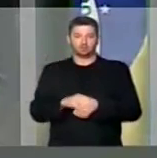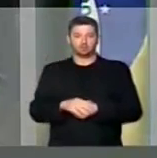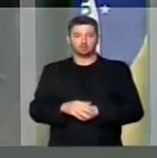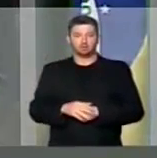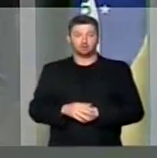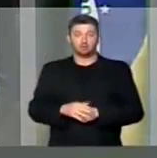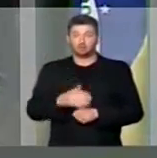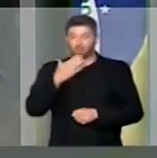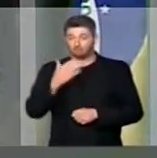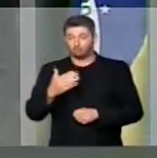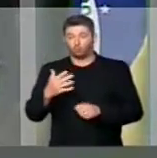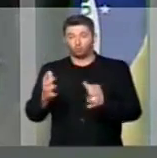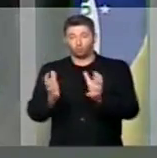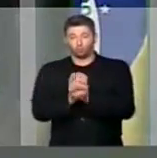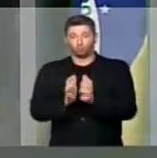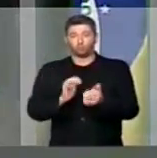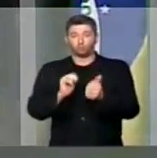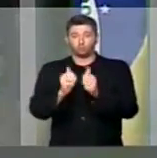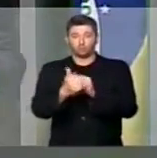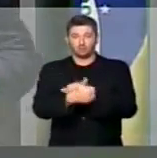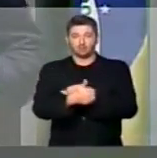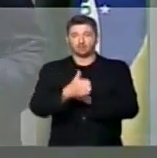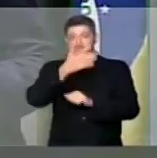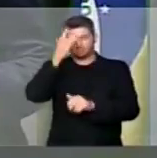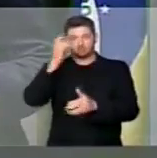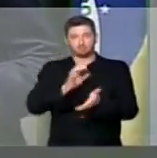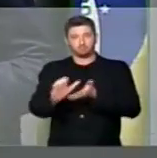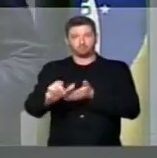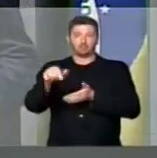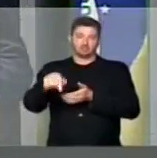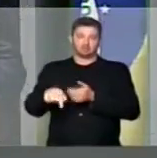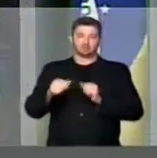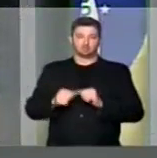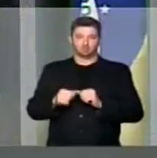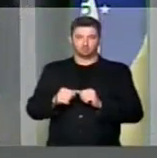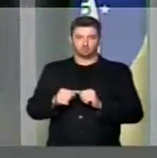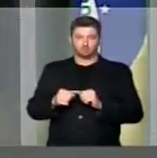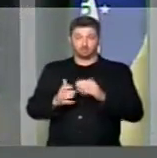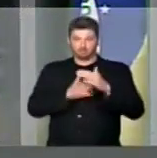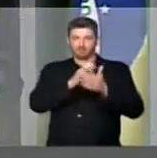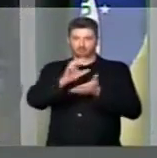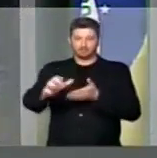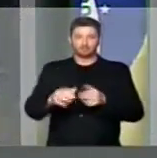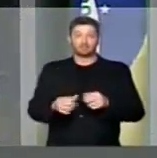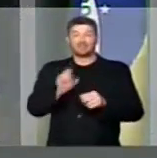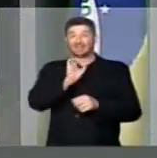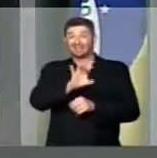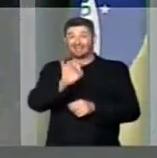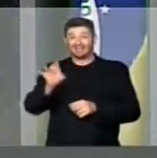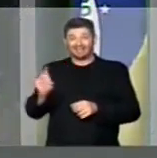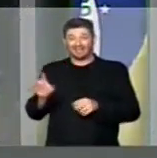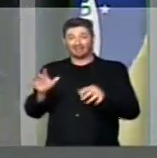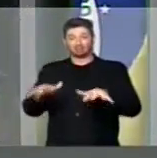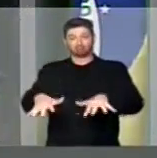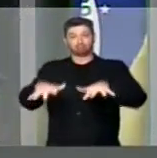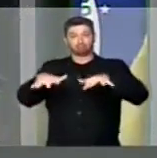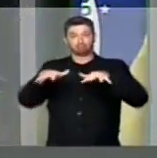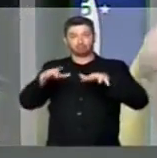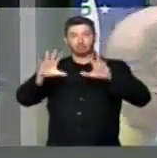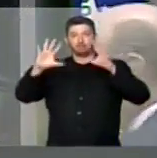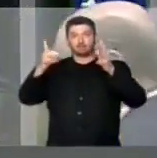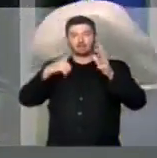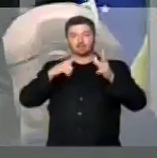estimados pelo público, atletas e patrocinadores. Calcula-se que cada cerimônia de premiação, com seus